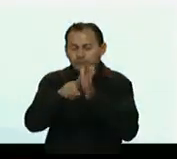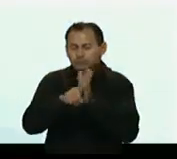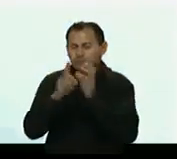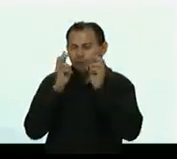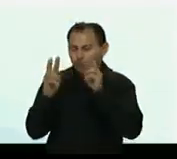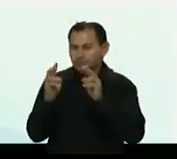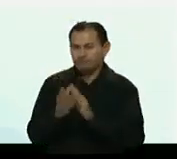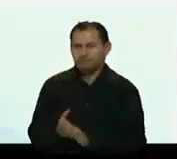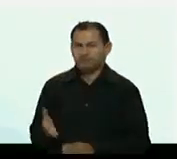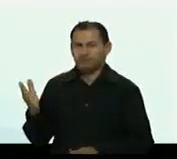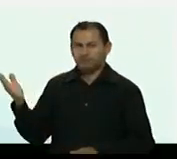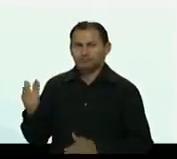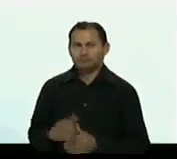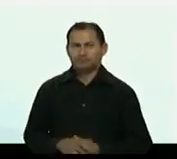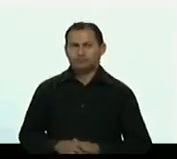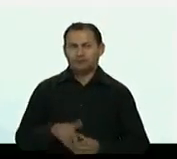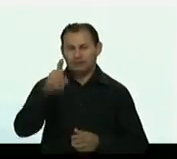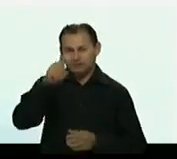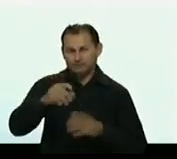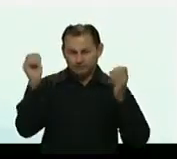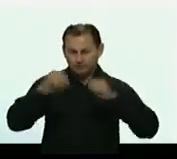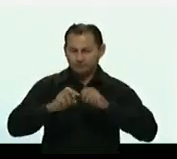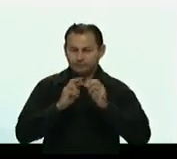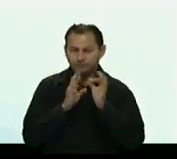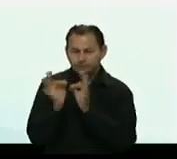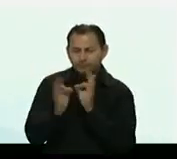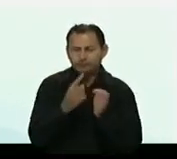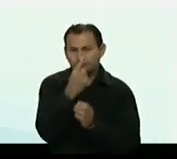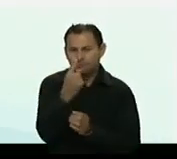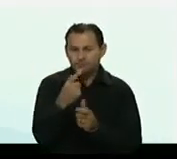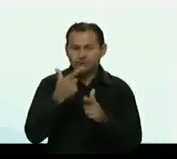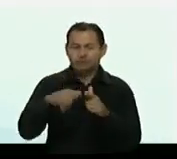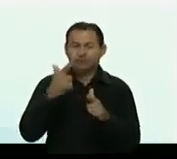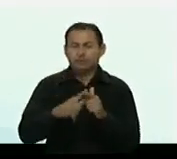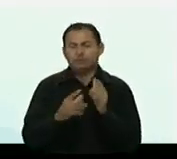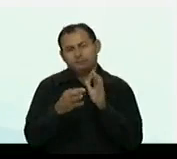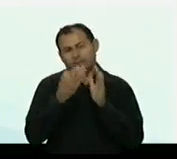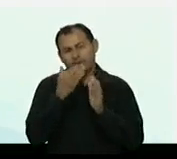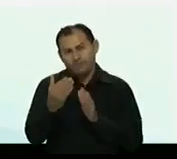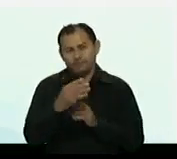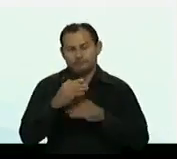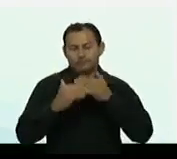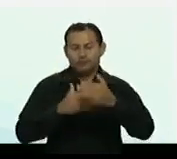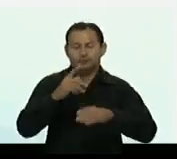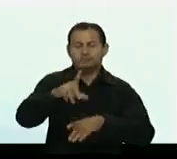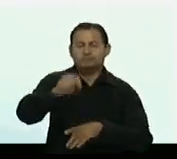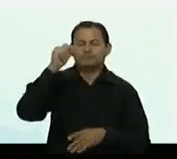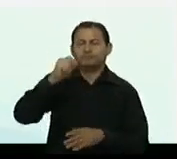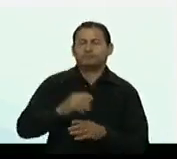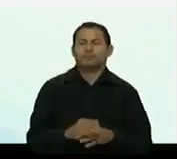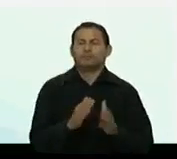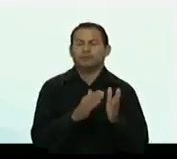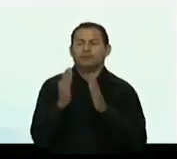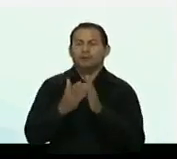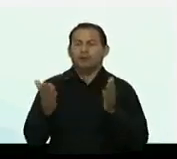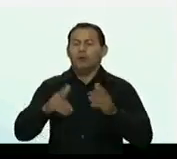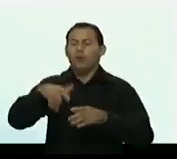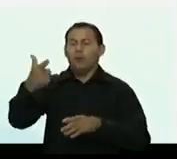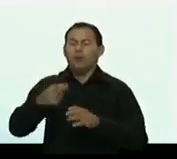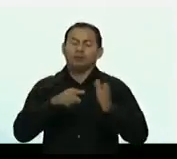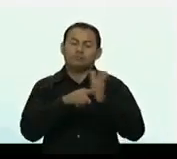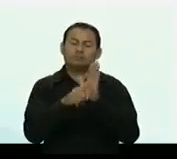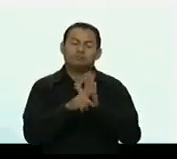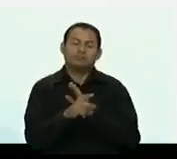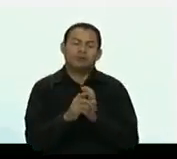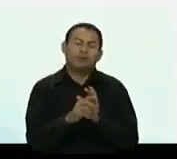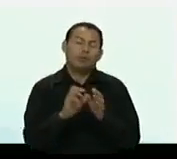Acompanhe. Seria possível resolver cada um dos problemas a ele proposto no processo seletivo a partir de outros